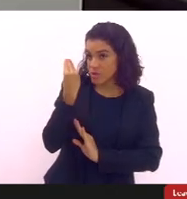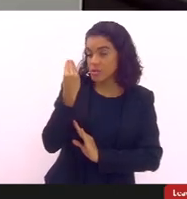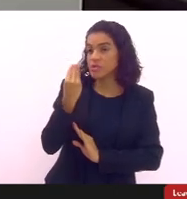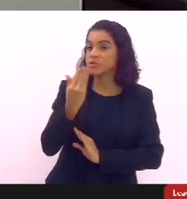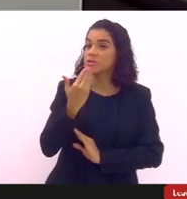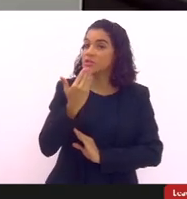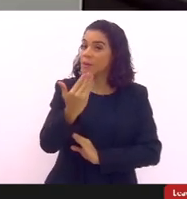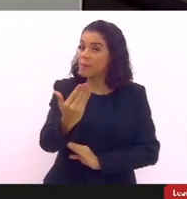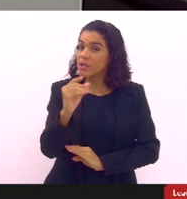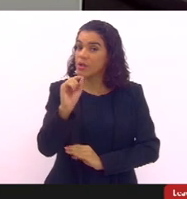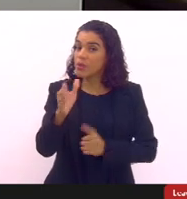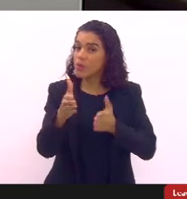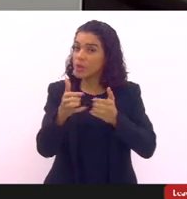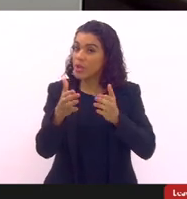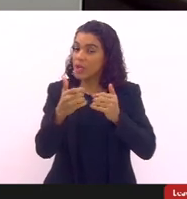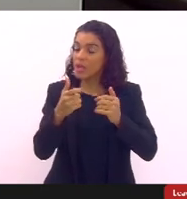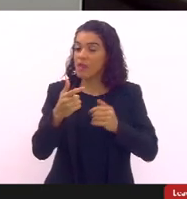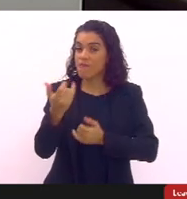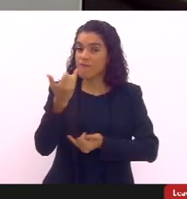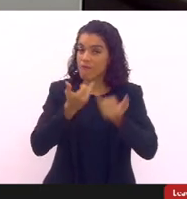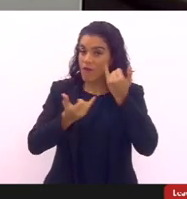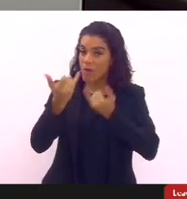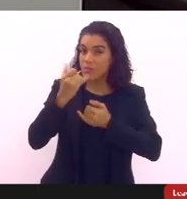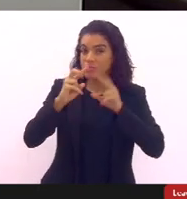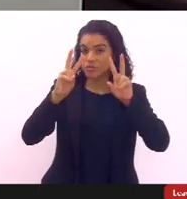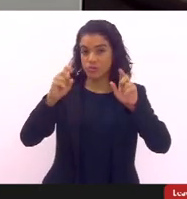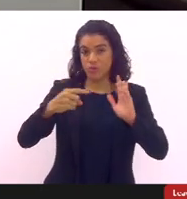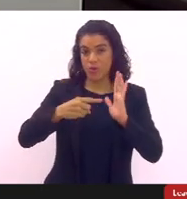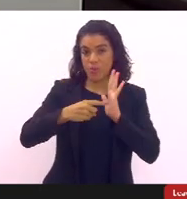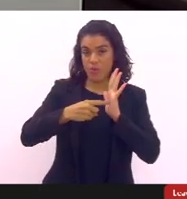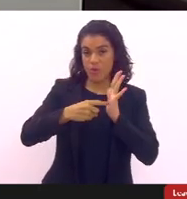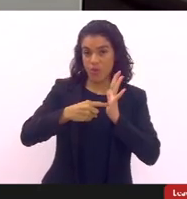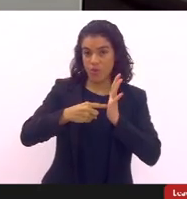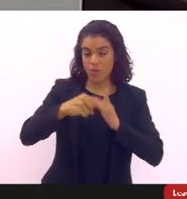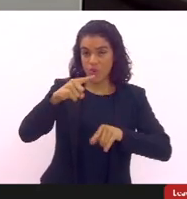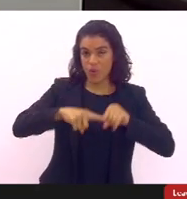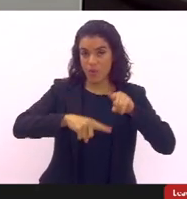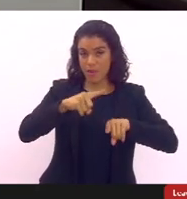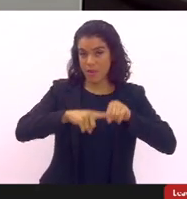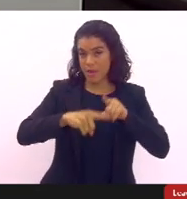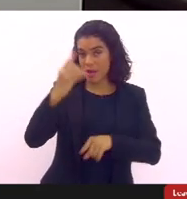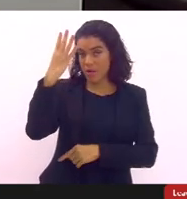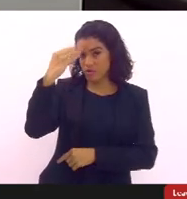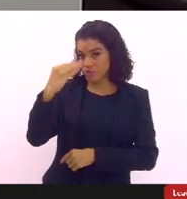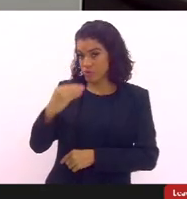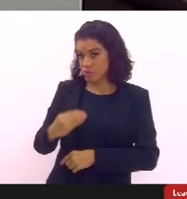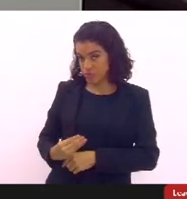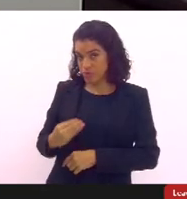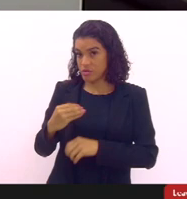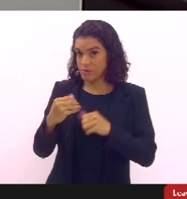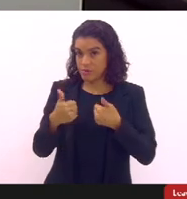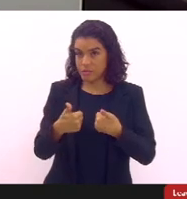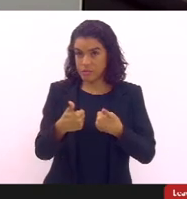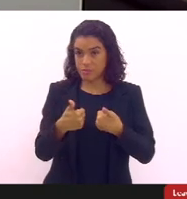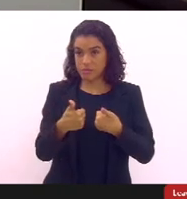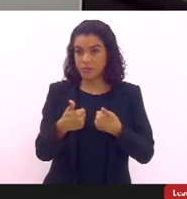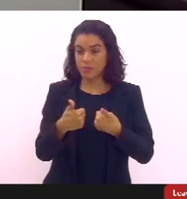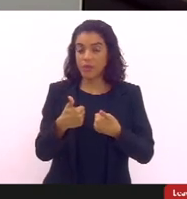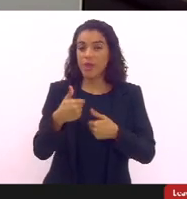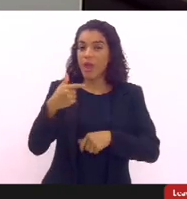senhor informações sobre o equipamento, tão bem colocado aqui pelo nosso promotor, doutor Tiago, que